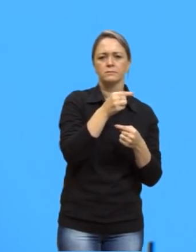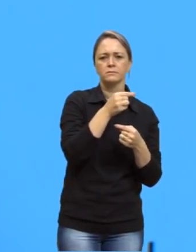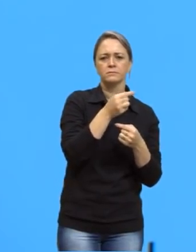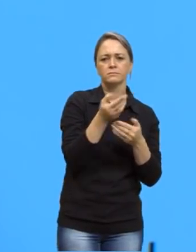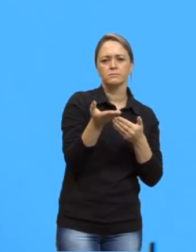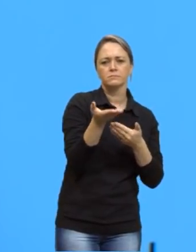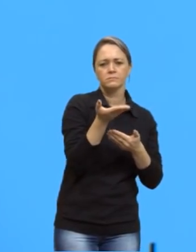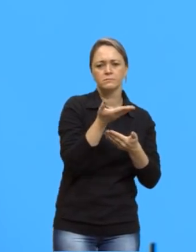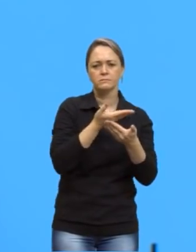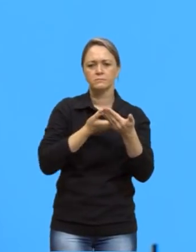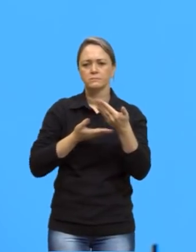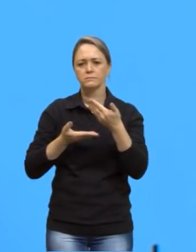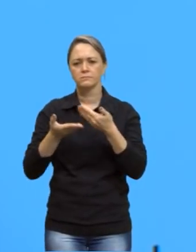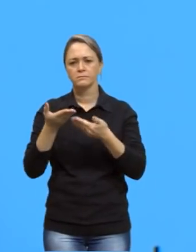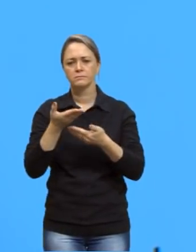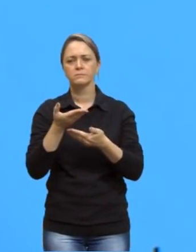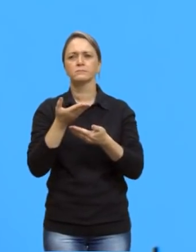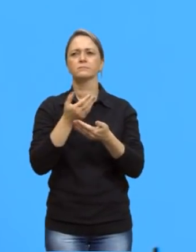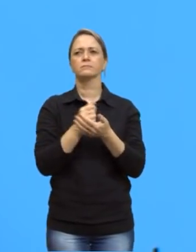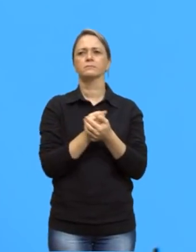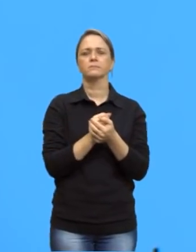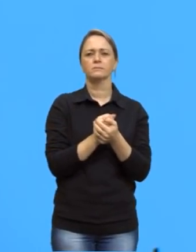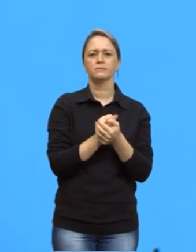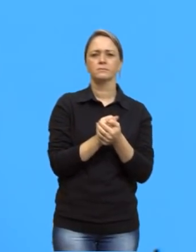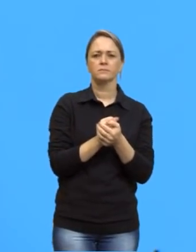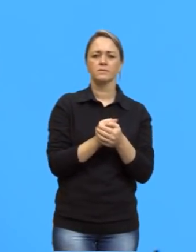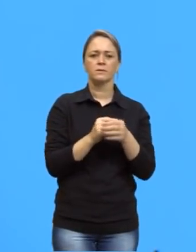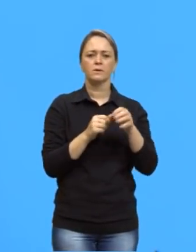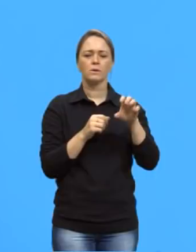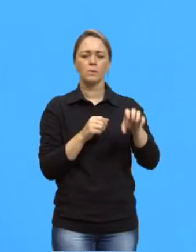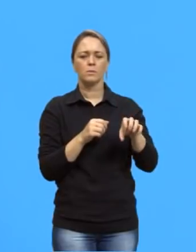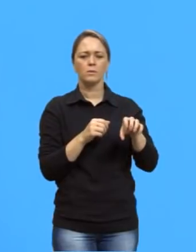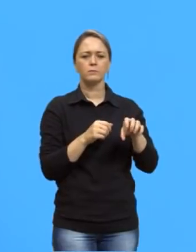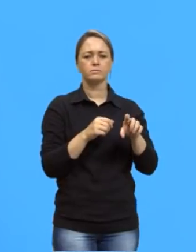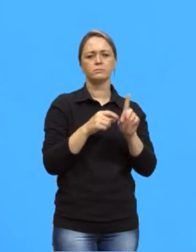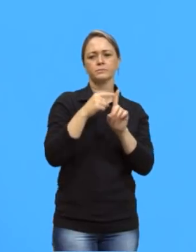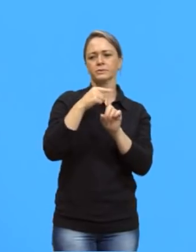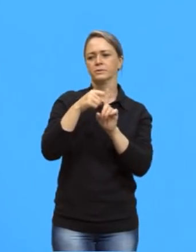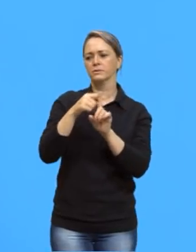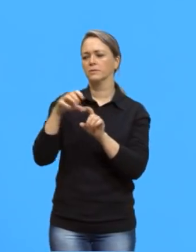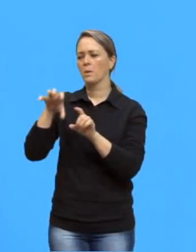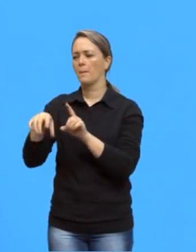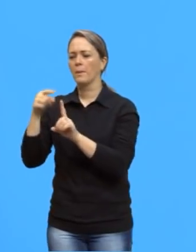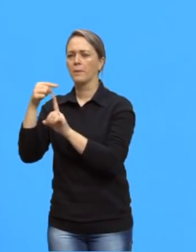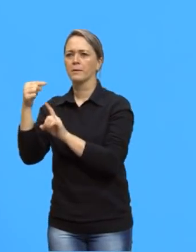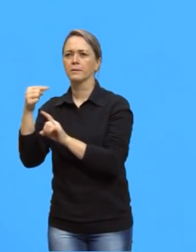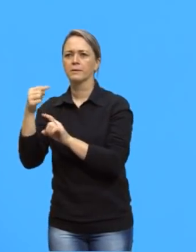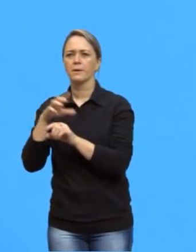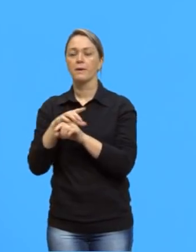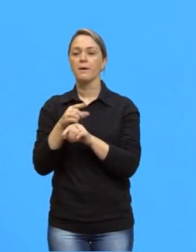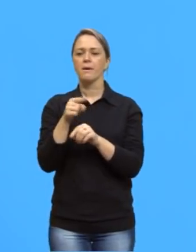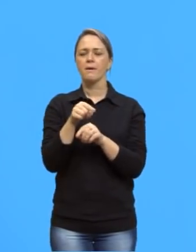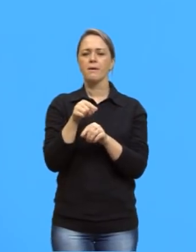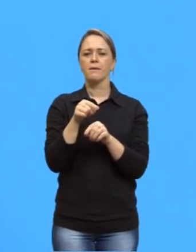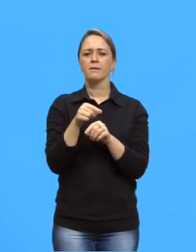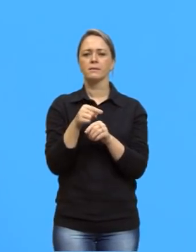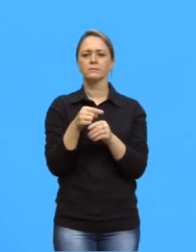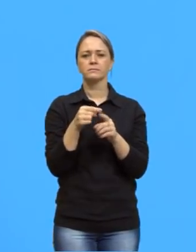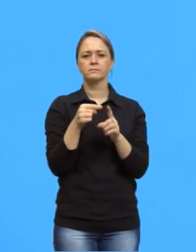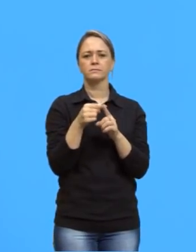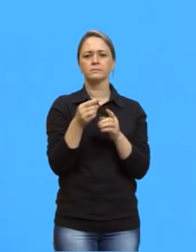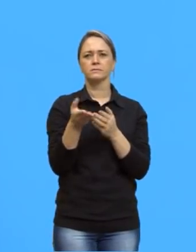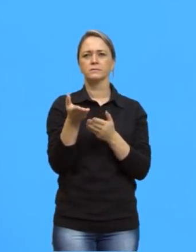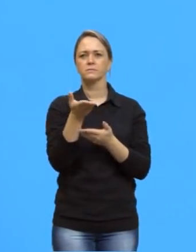a integração que eu tô falando que a integração do polo positivo com negativo esse tipo de integração de